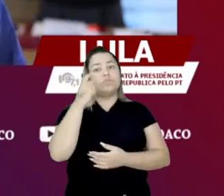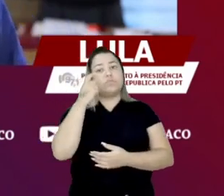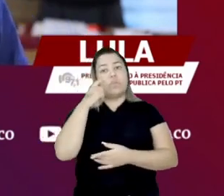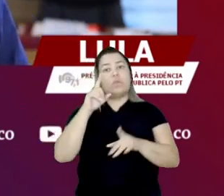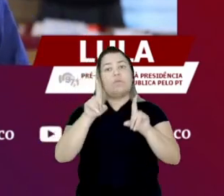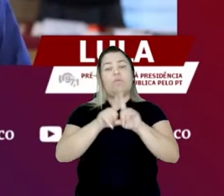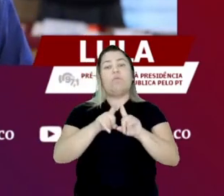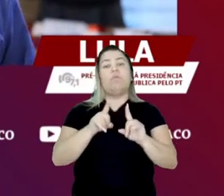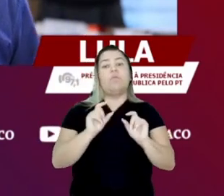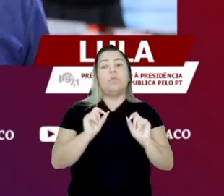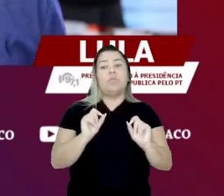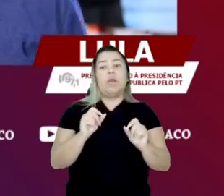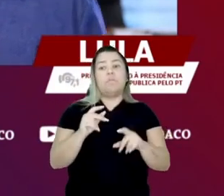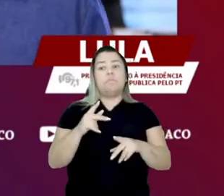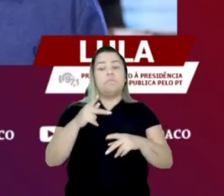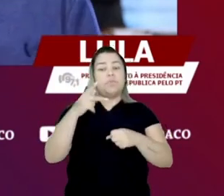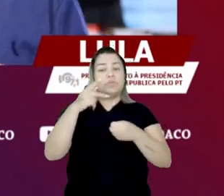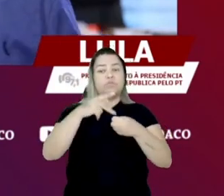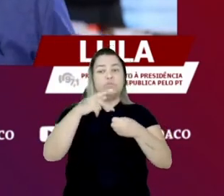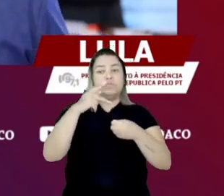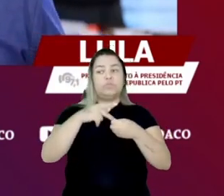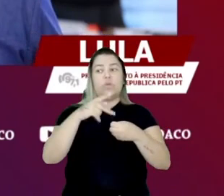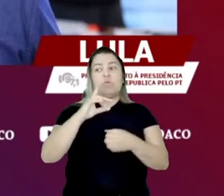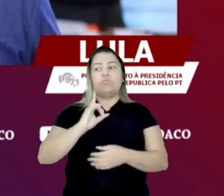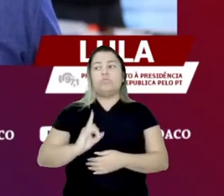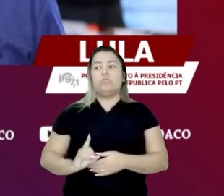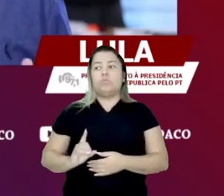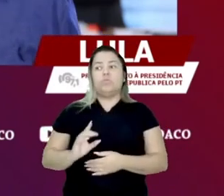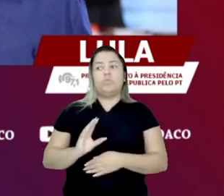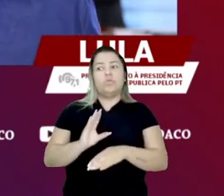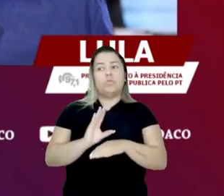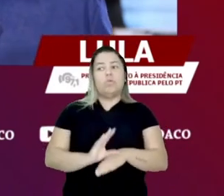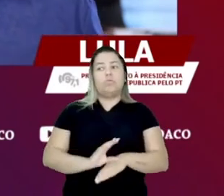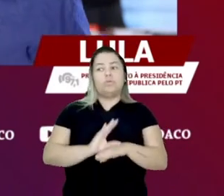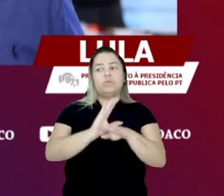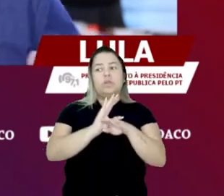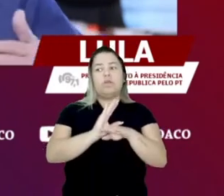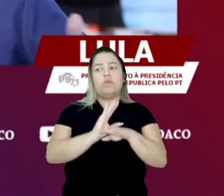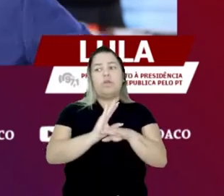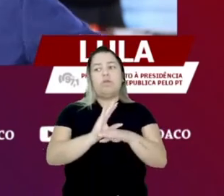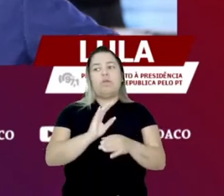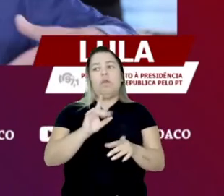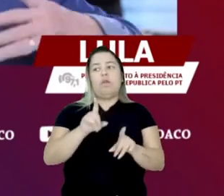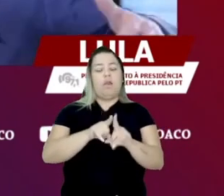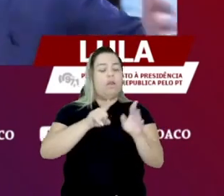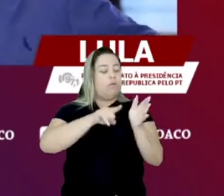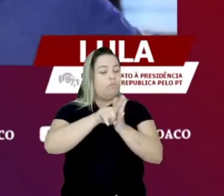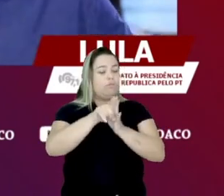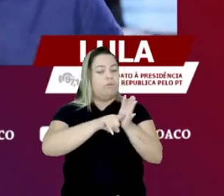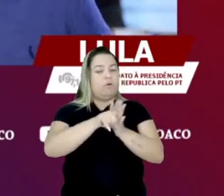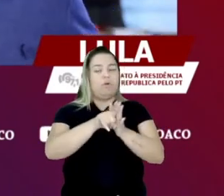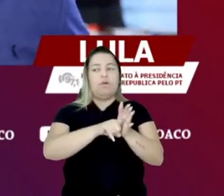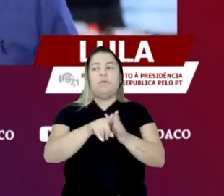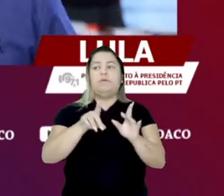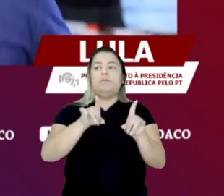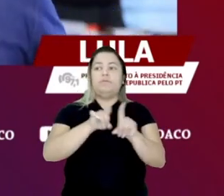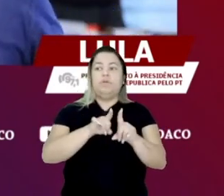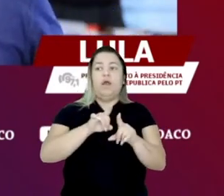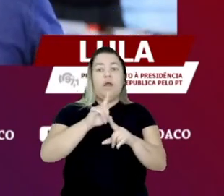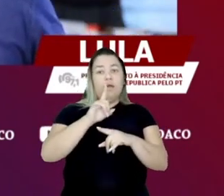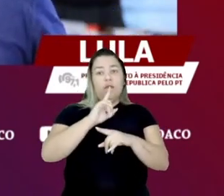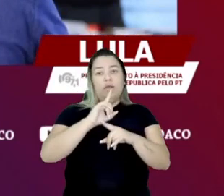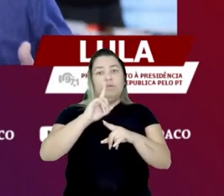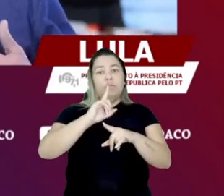pessoa. Ora, quando as pessoas são indicadas, é preciso que haja denúncia de que as pessoas cometeram algum erro. Se ninguém